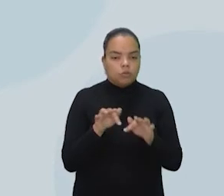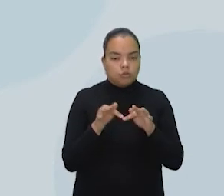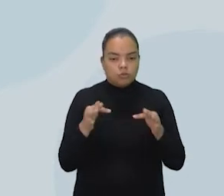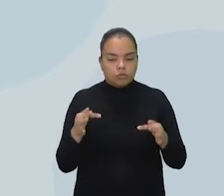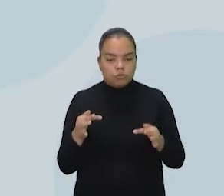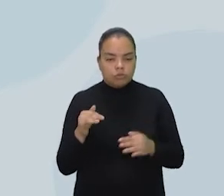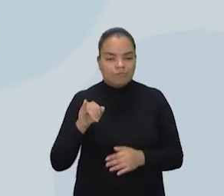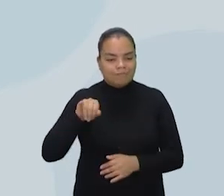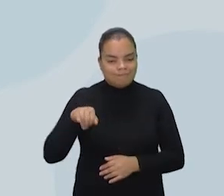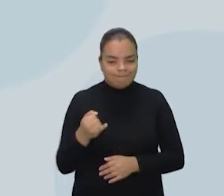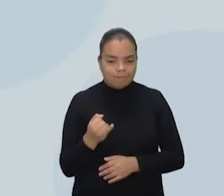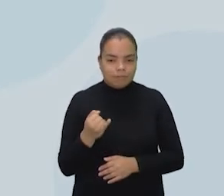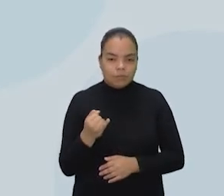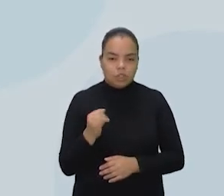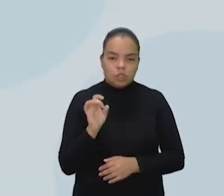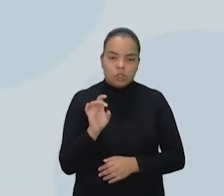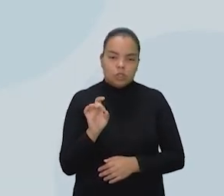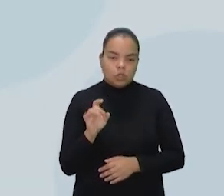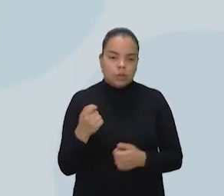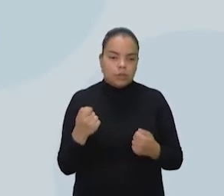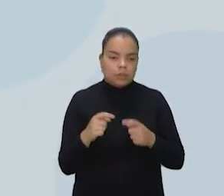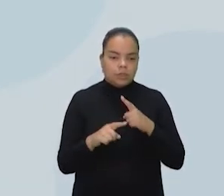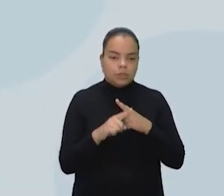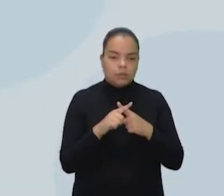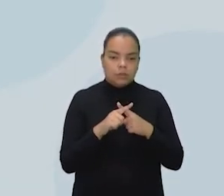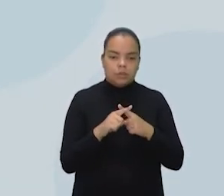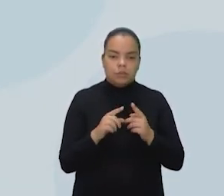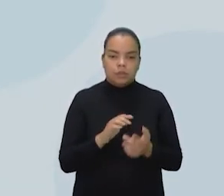que basta multiplicar